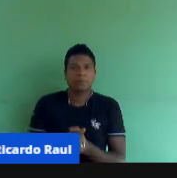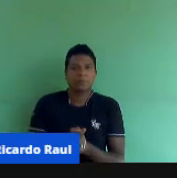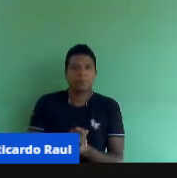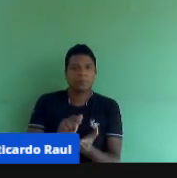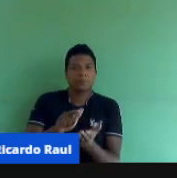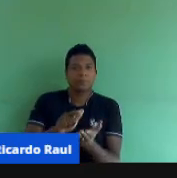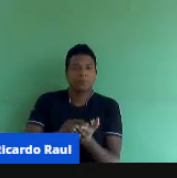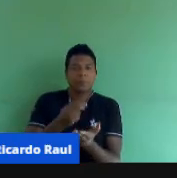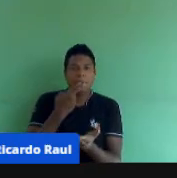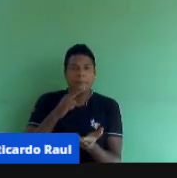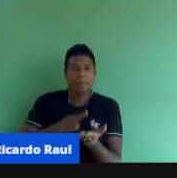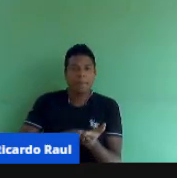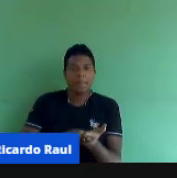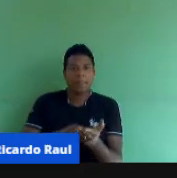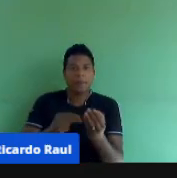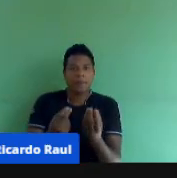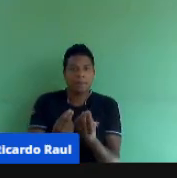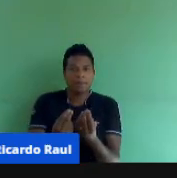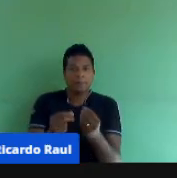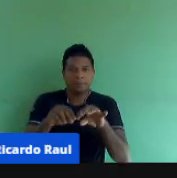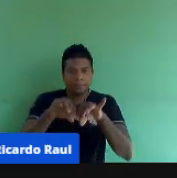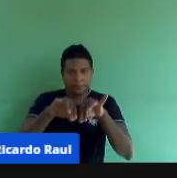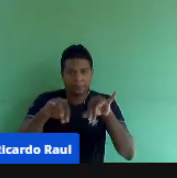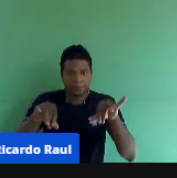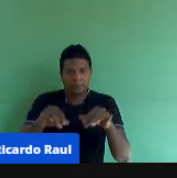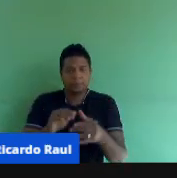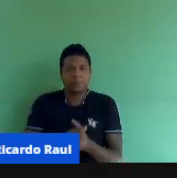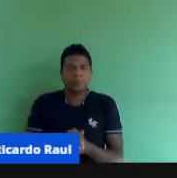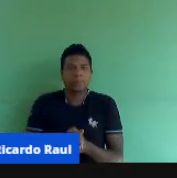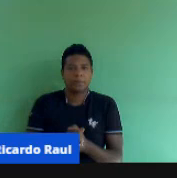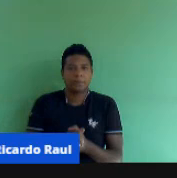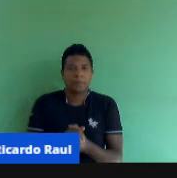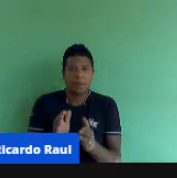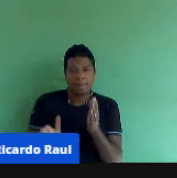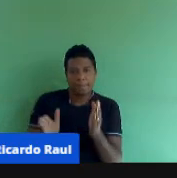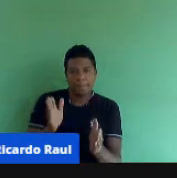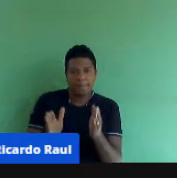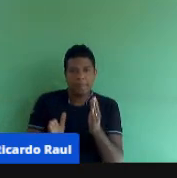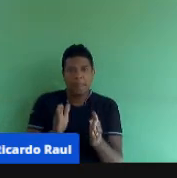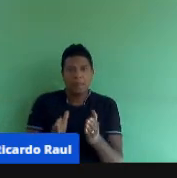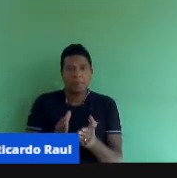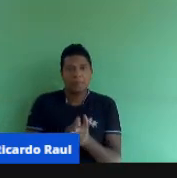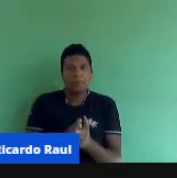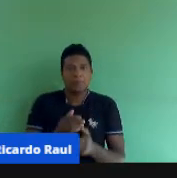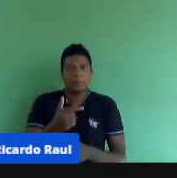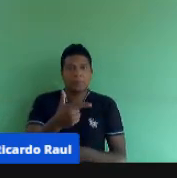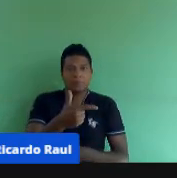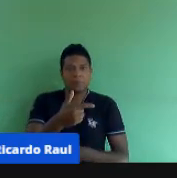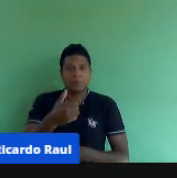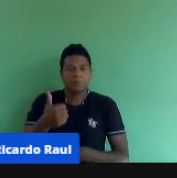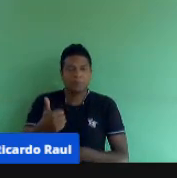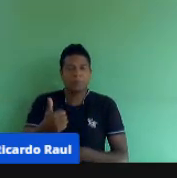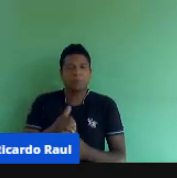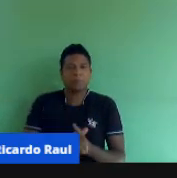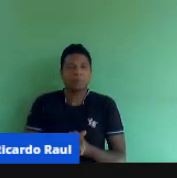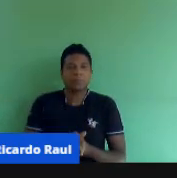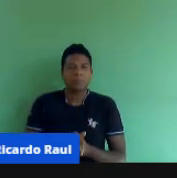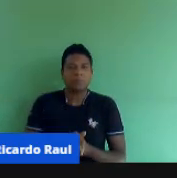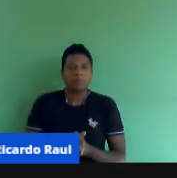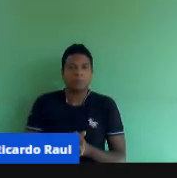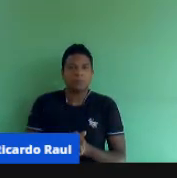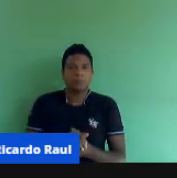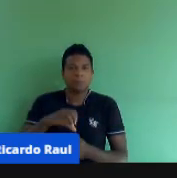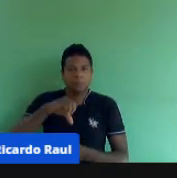documentos oficiais, né, da ECO 92. Mas, paralelo à ECO 92, né, a sociedade civil também se organizou e criou,